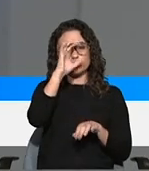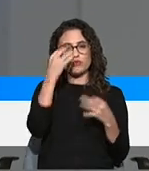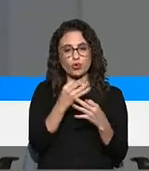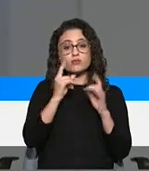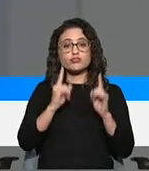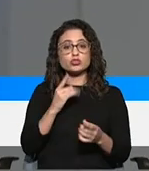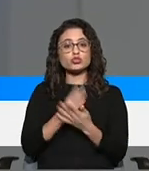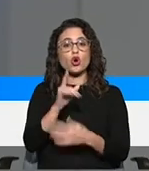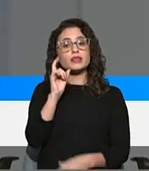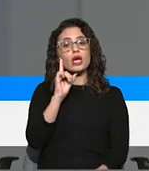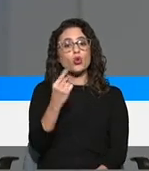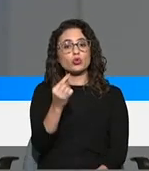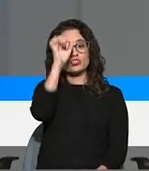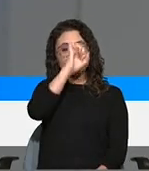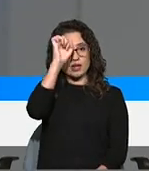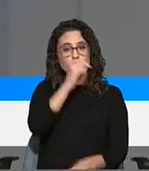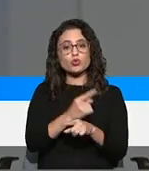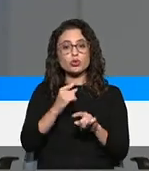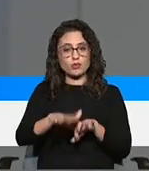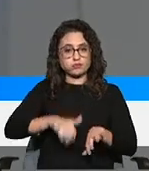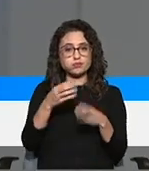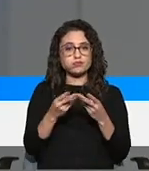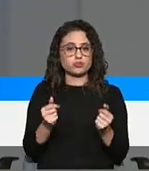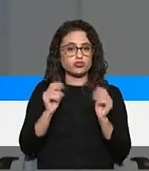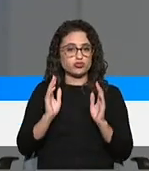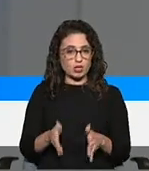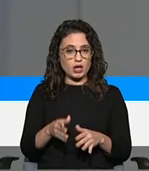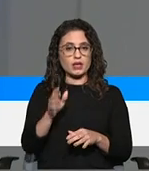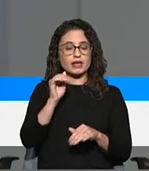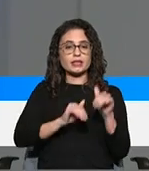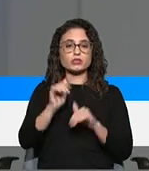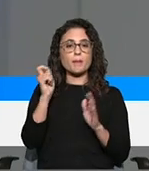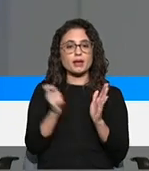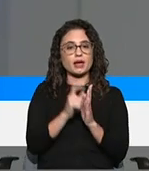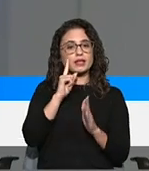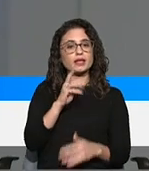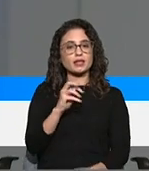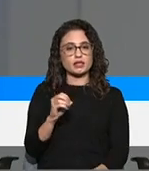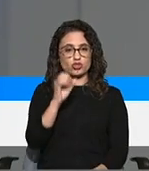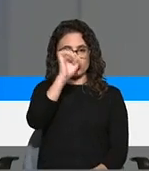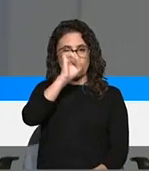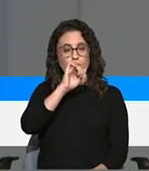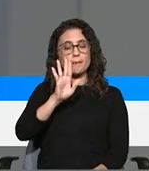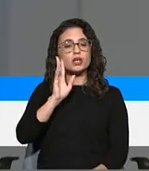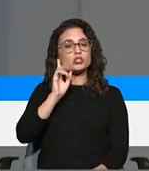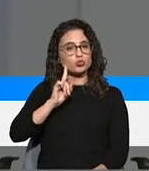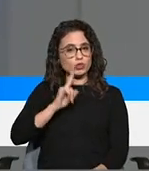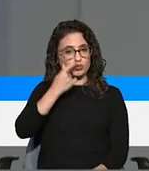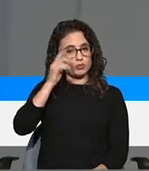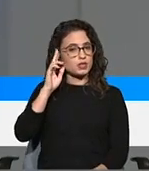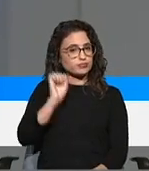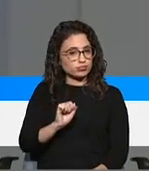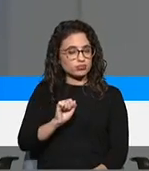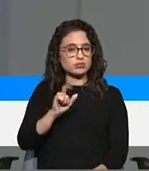1 de janeiro já tando O parlamento dissolvido e havendo eleições marcadas a 30 de janeiro mas é importante que os madeirenses e os portugueses em geral